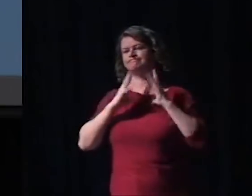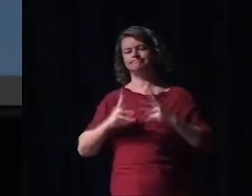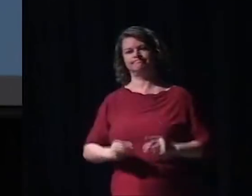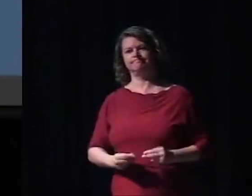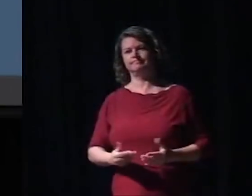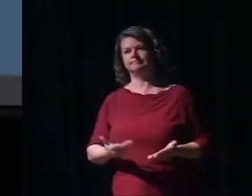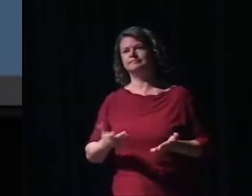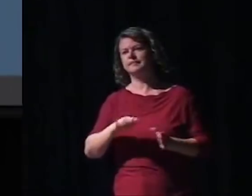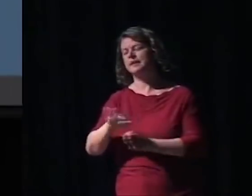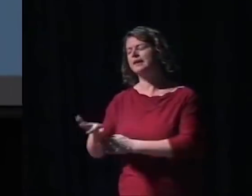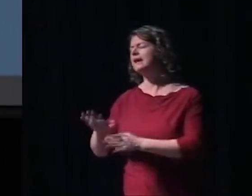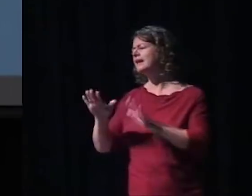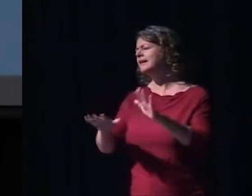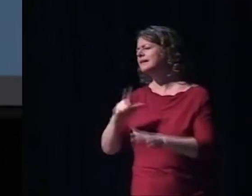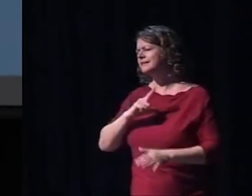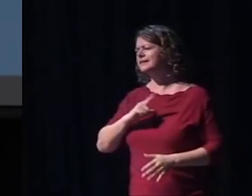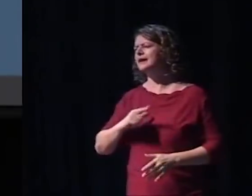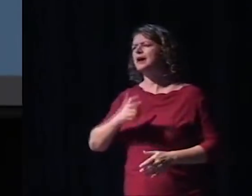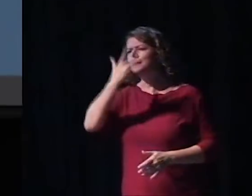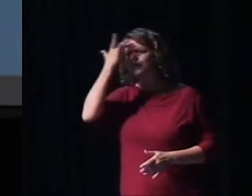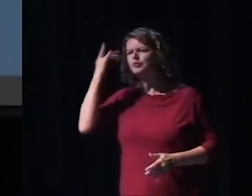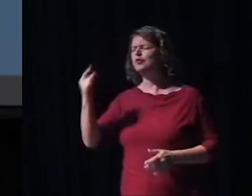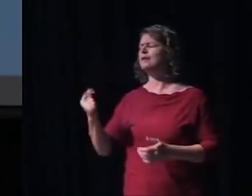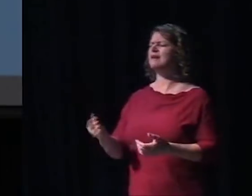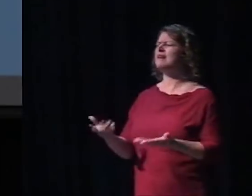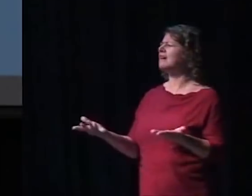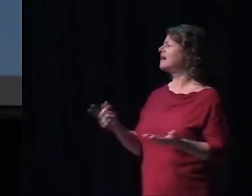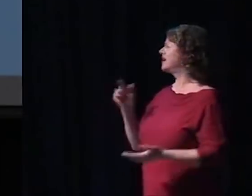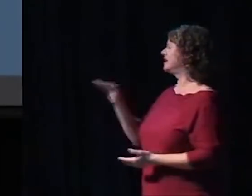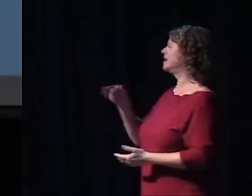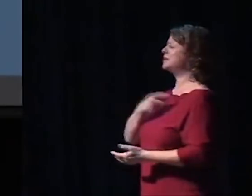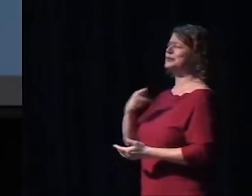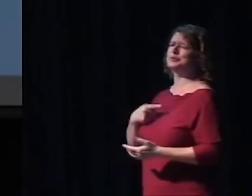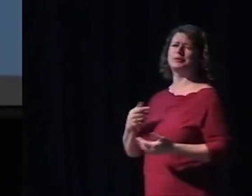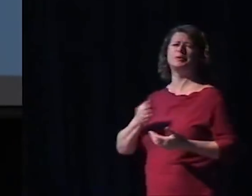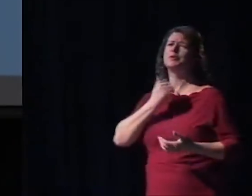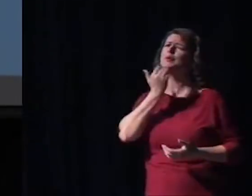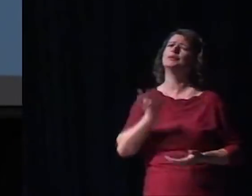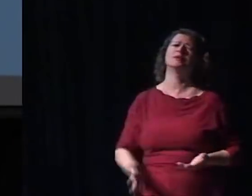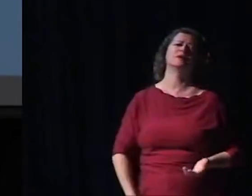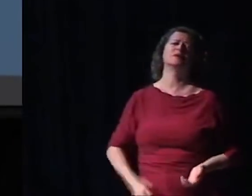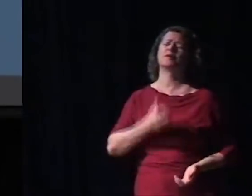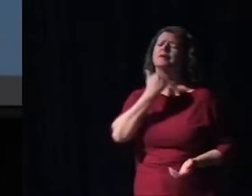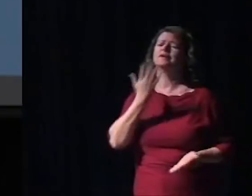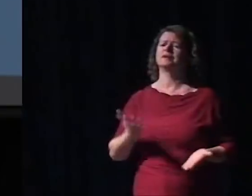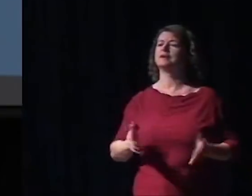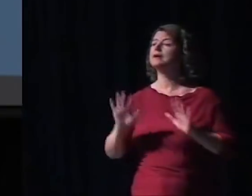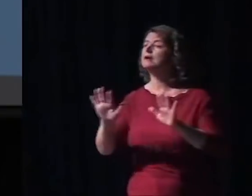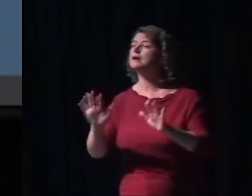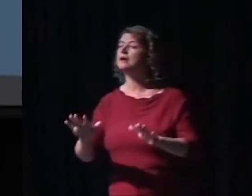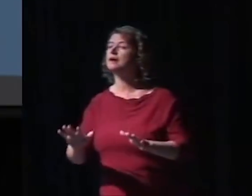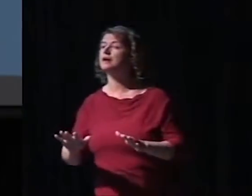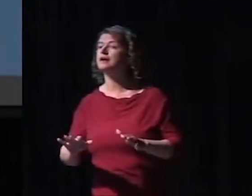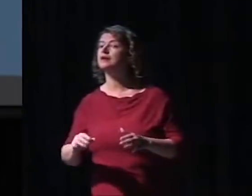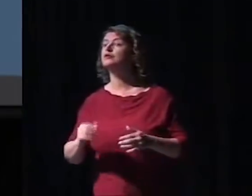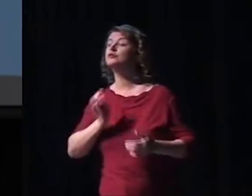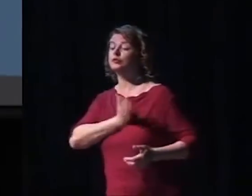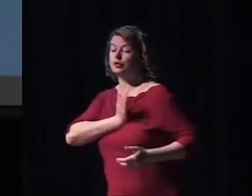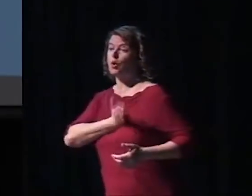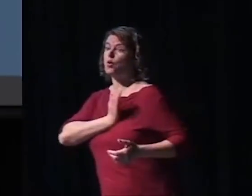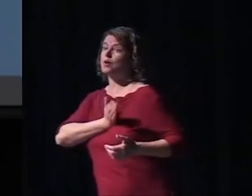Romanos, capítulo 5, verso 8, diz o seguinte: se o teu coração se inclina para a carne, a tua carne domina você.